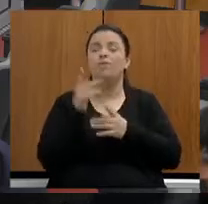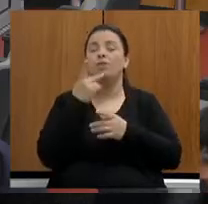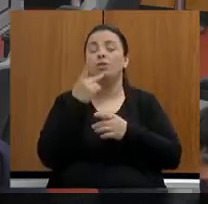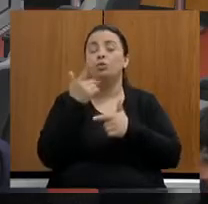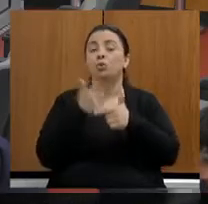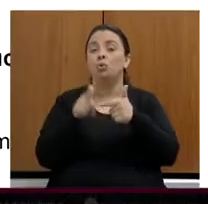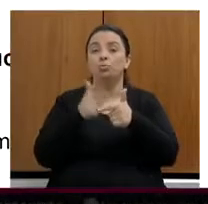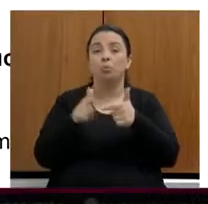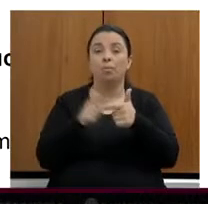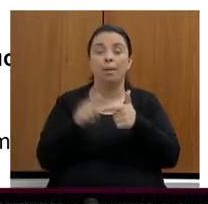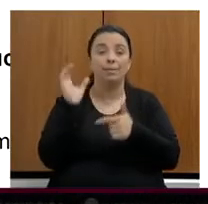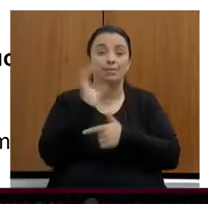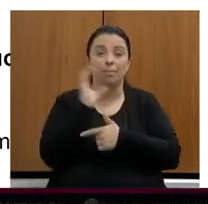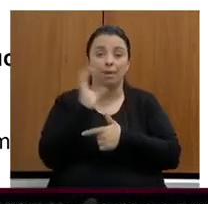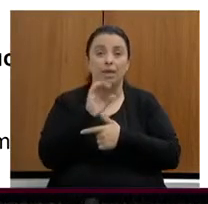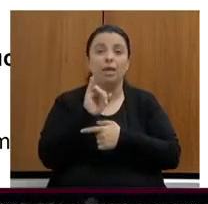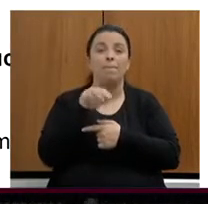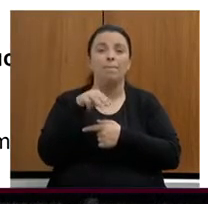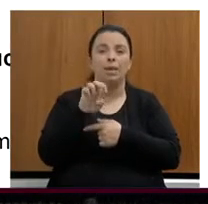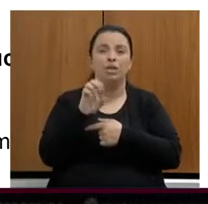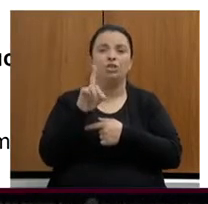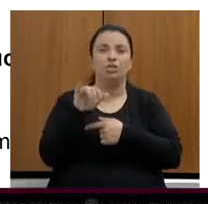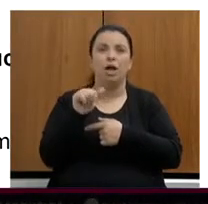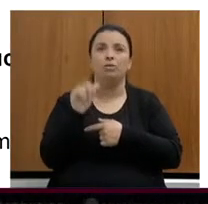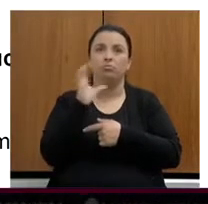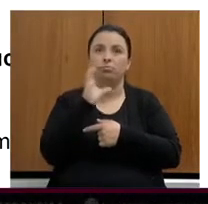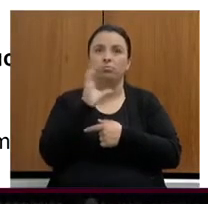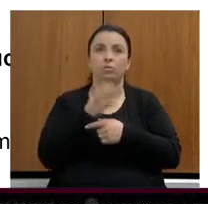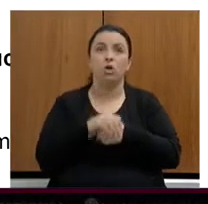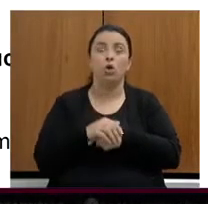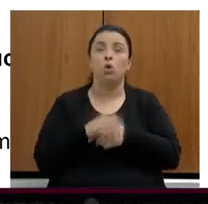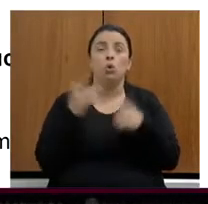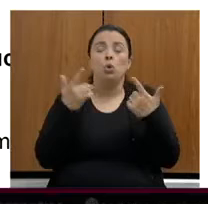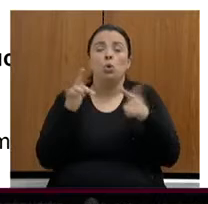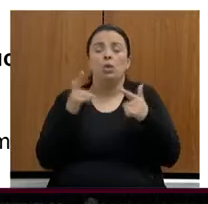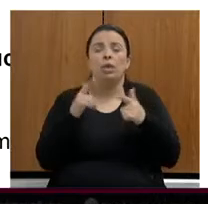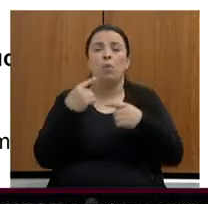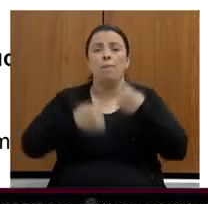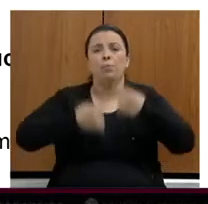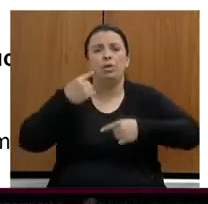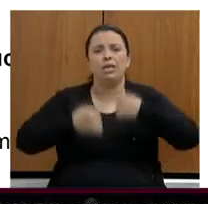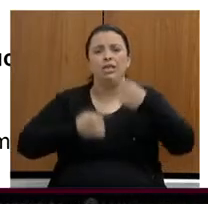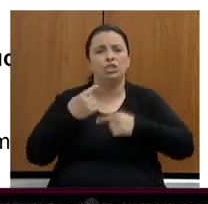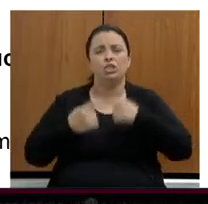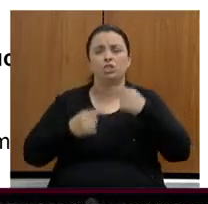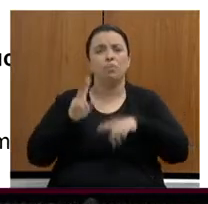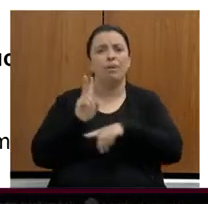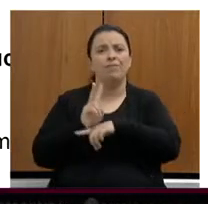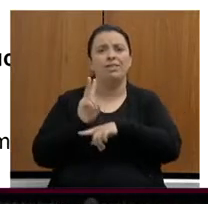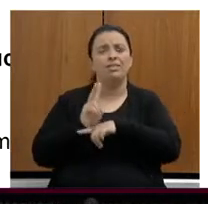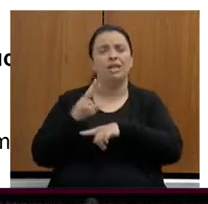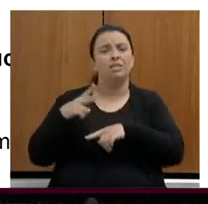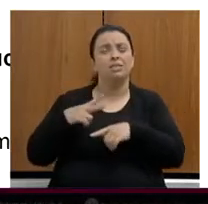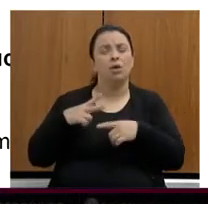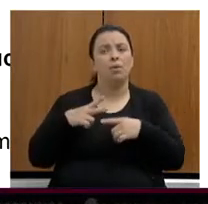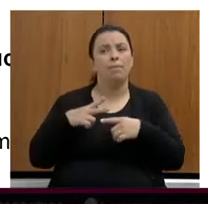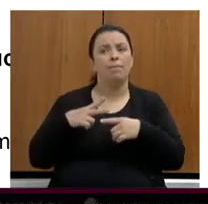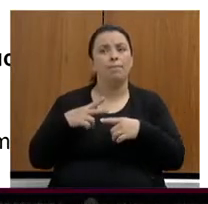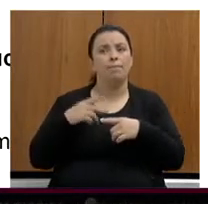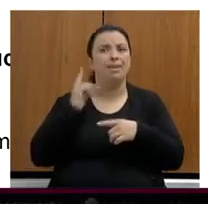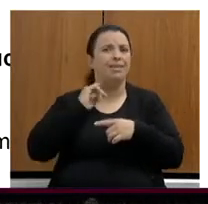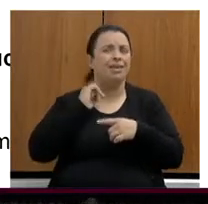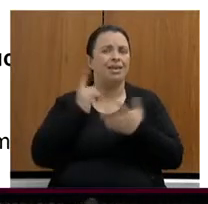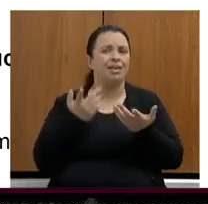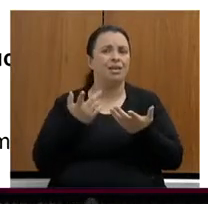imediatos que nós temos não existe hoje uma política de privatização da educação mineira projeto somar serão mais de 150 milhões de